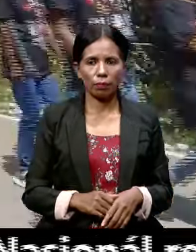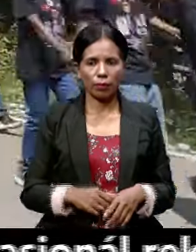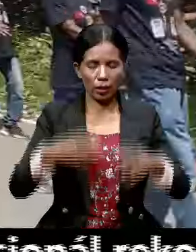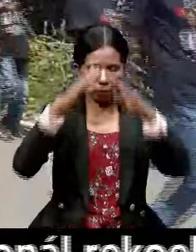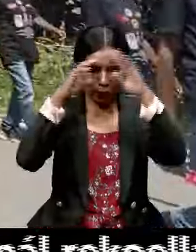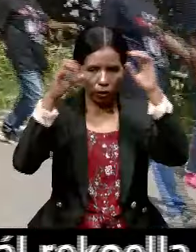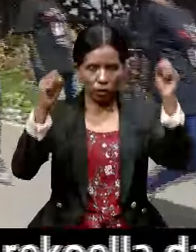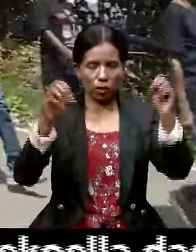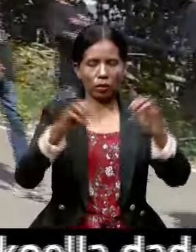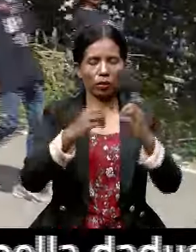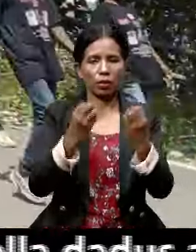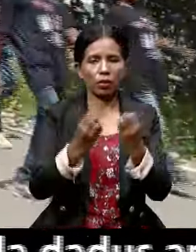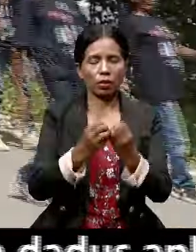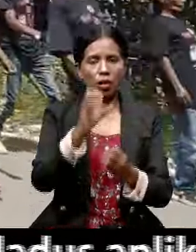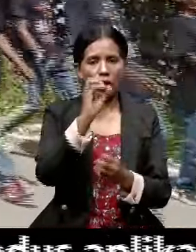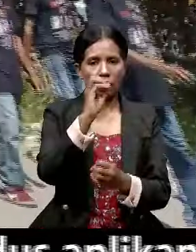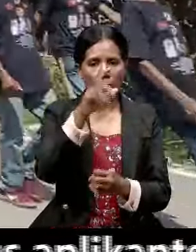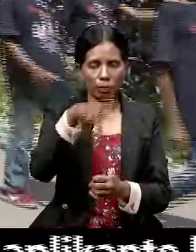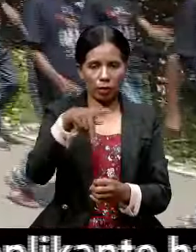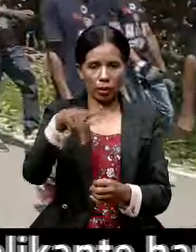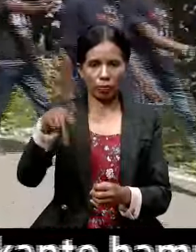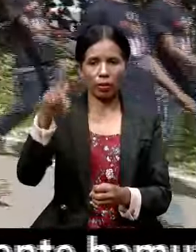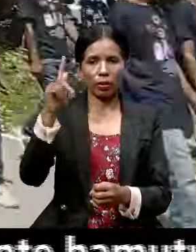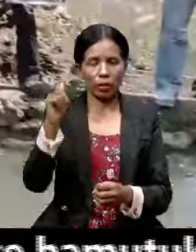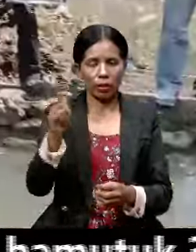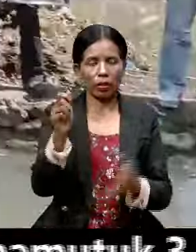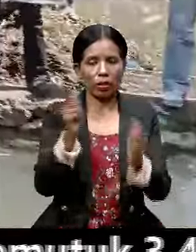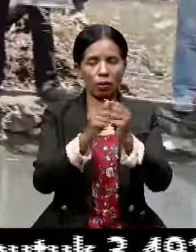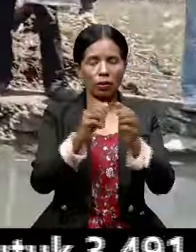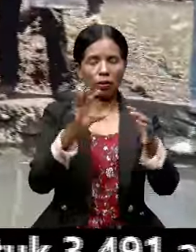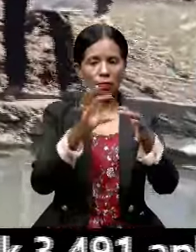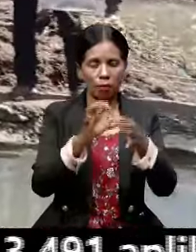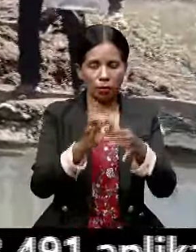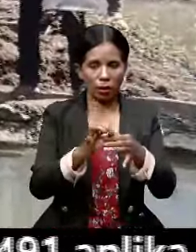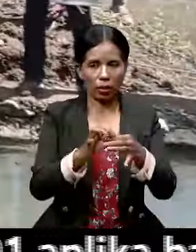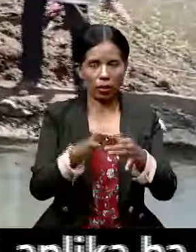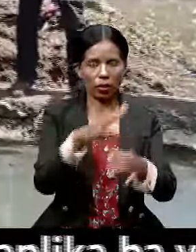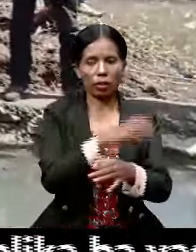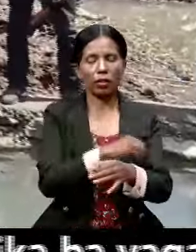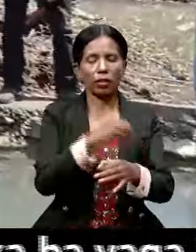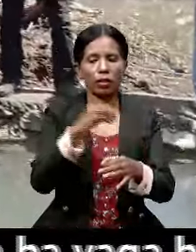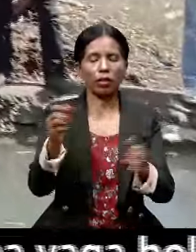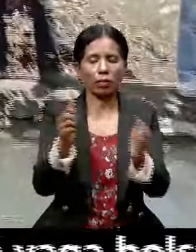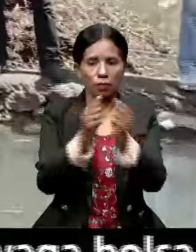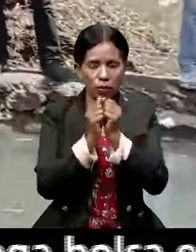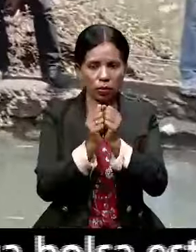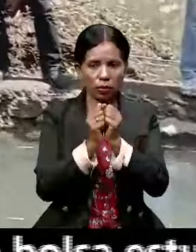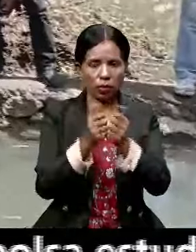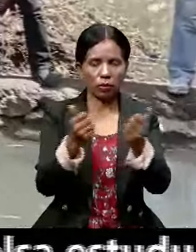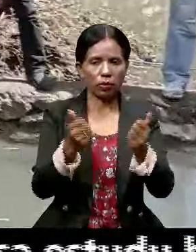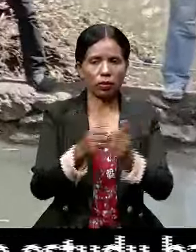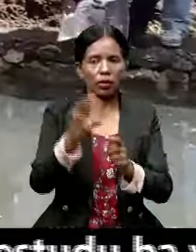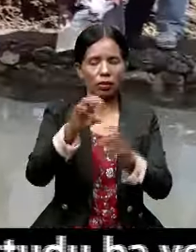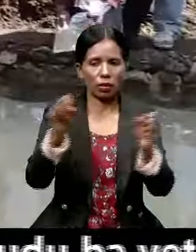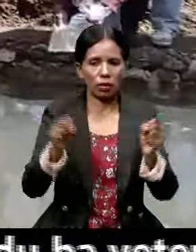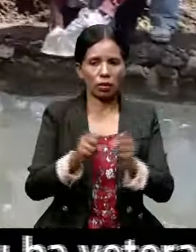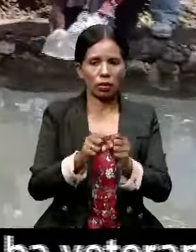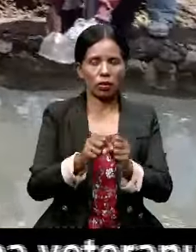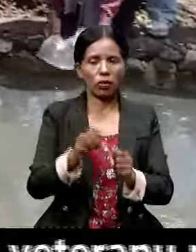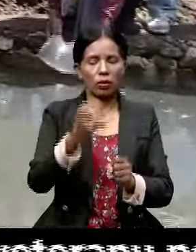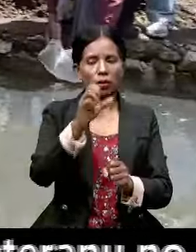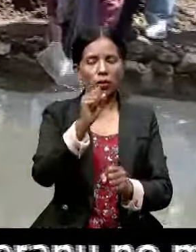Presidente da Organização Popular Trabalhador Timorense, o membro mini brigada concentrada acompanha a sua autoridade local, Suku